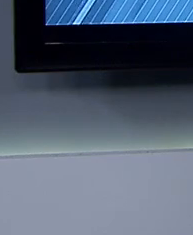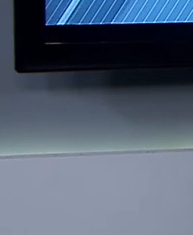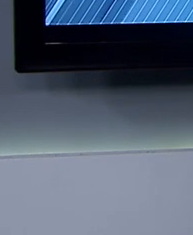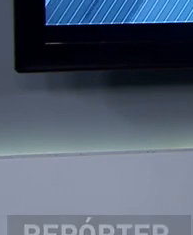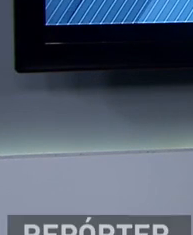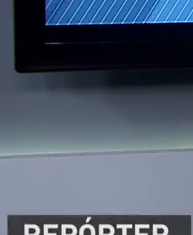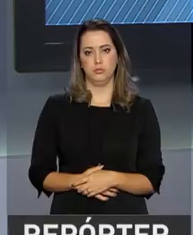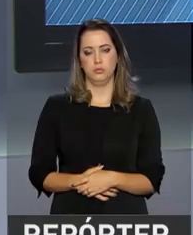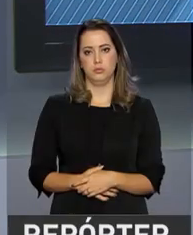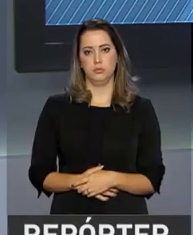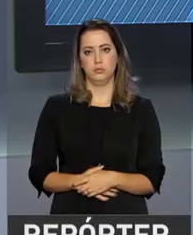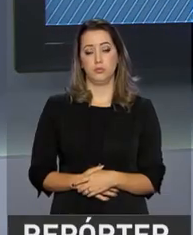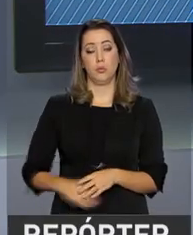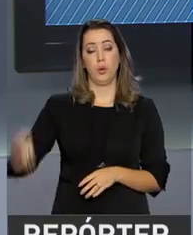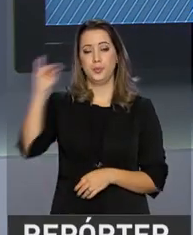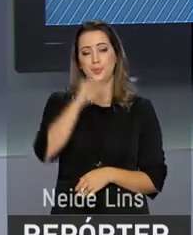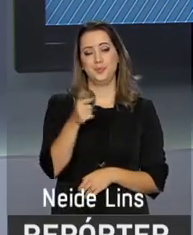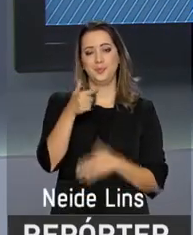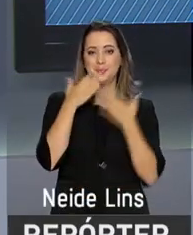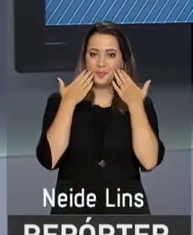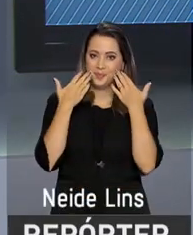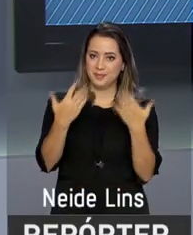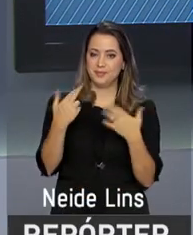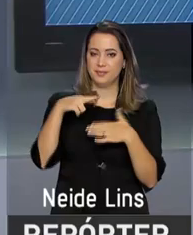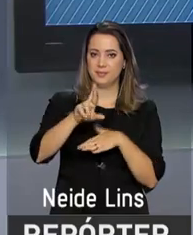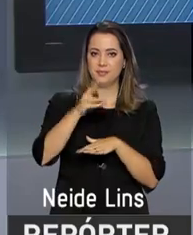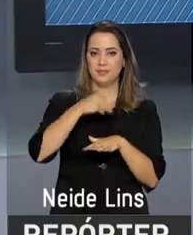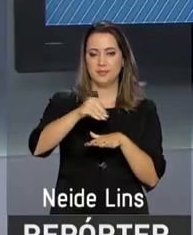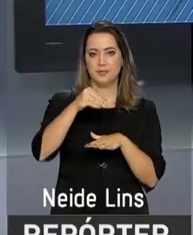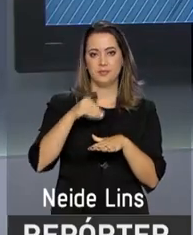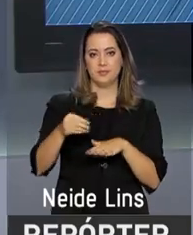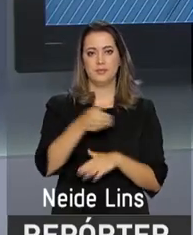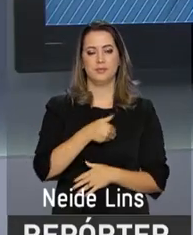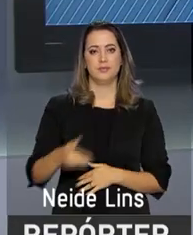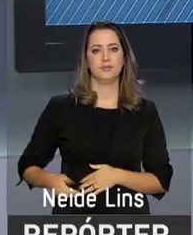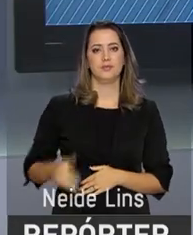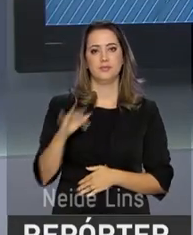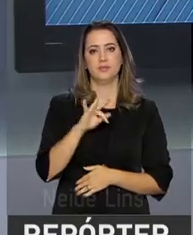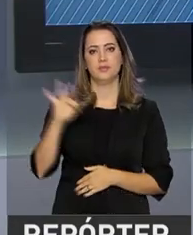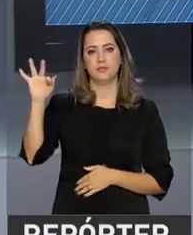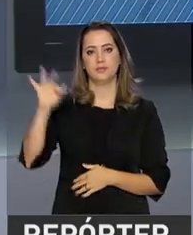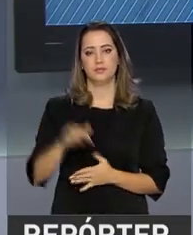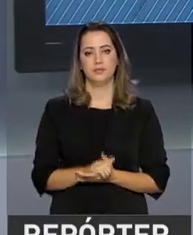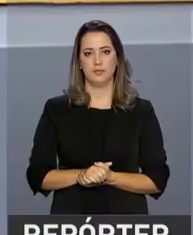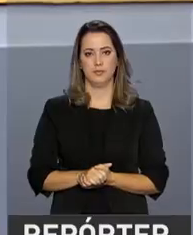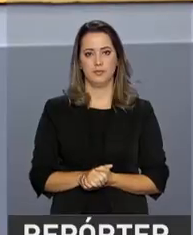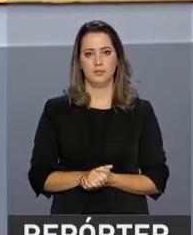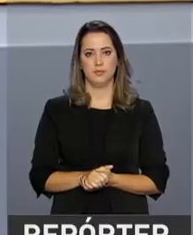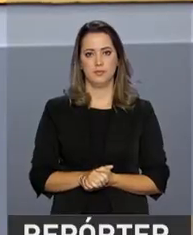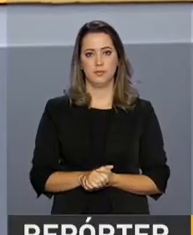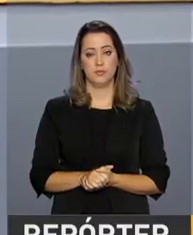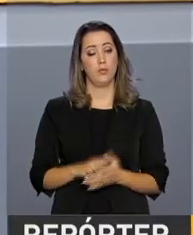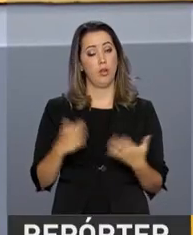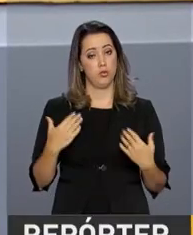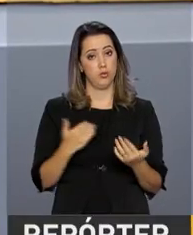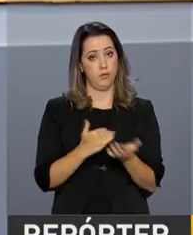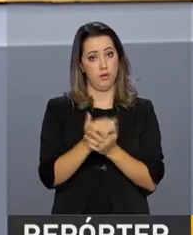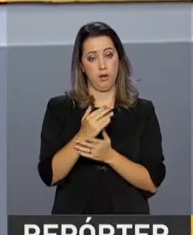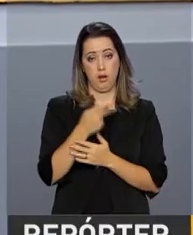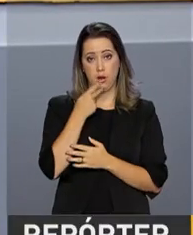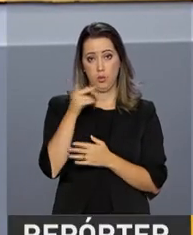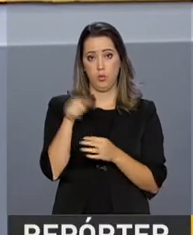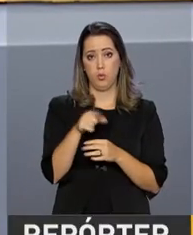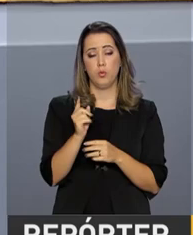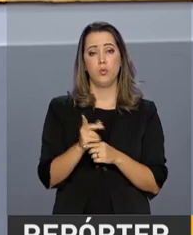o la no ar mais uma edição do repórter nbr com as notícias do governo federal ea gente começa esta edição